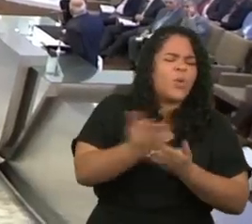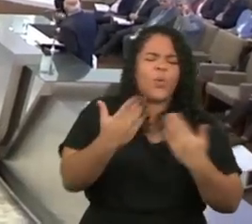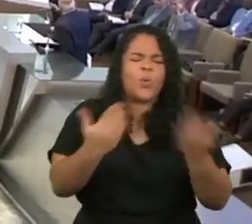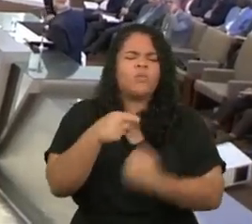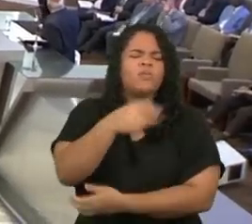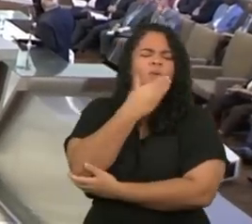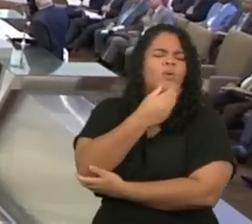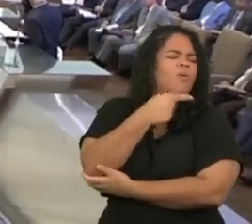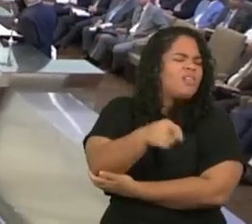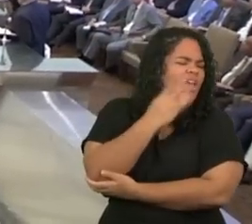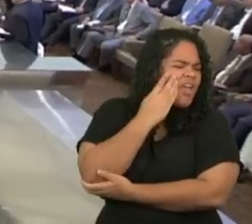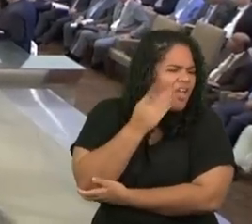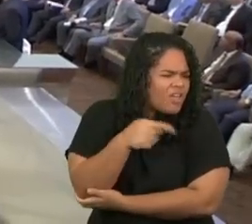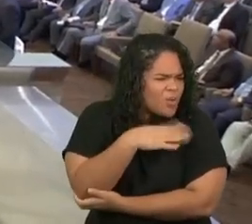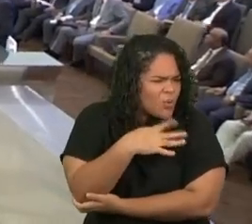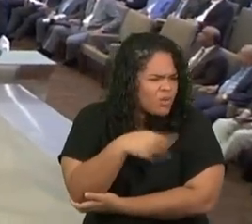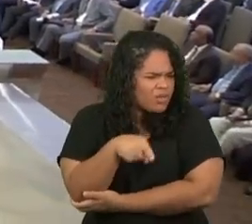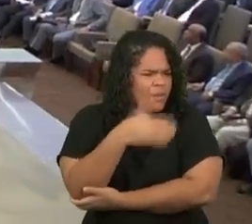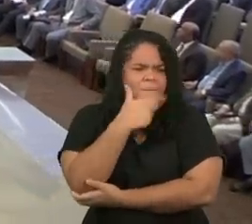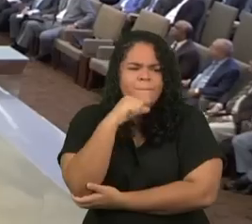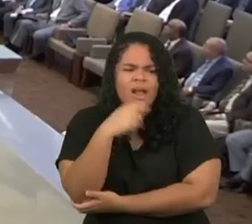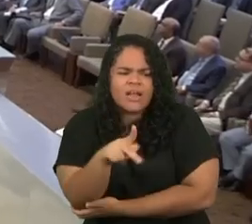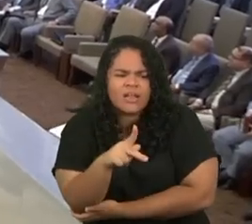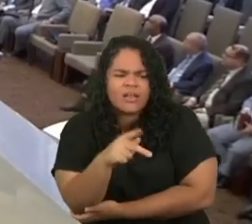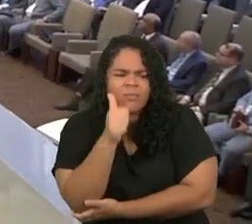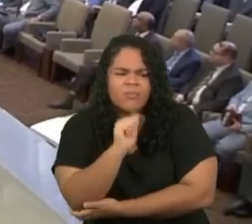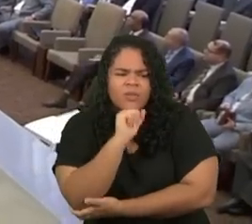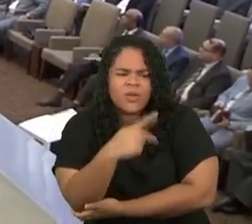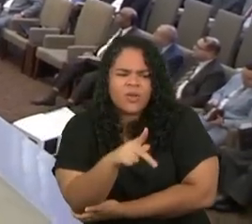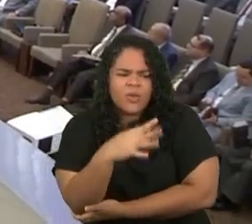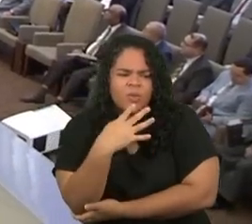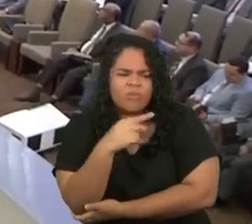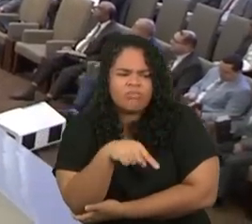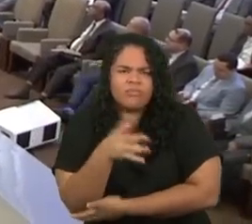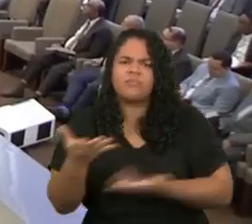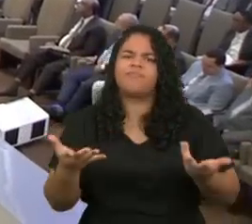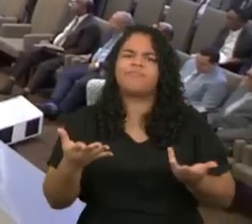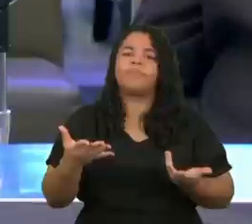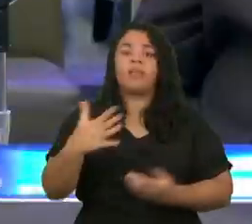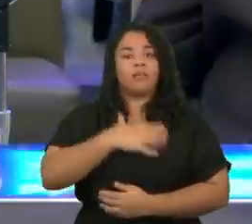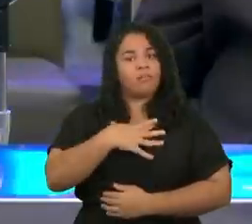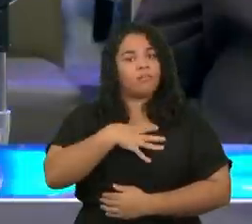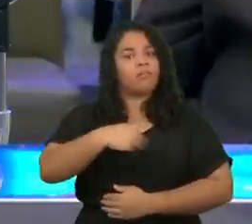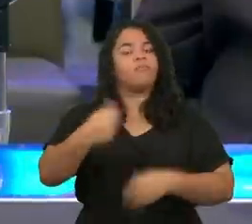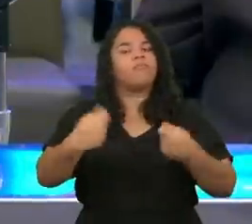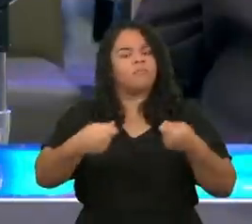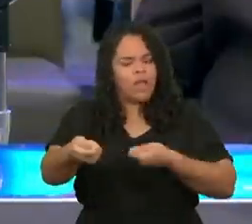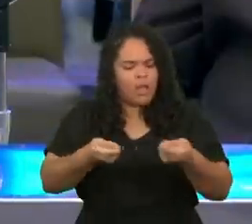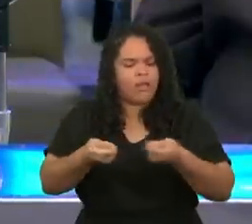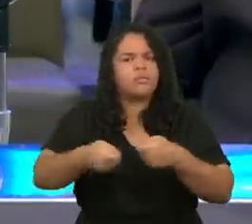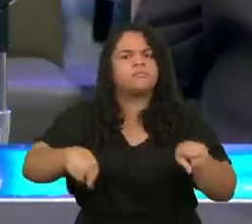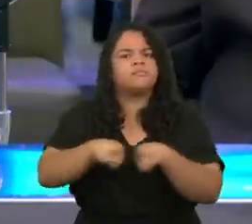quem é ele eu estou dizendo que eu fiz assim com os meus irmãos e tem uma coisa eu tinha que sair com a minha esposa